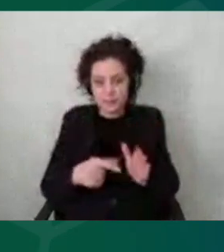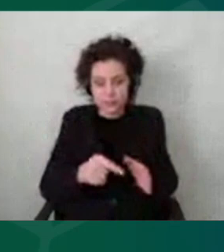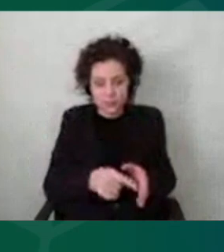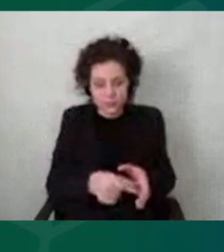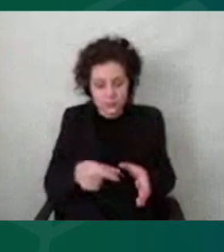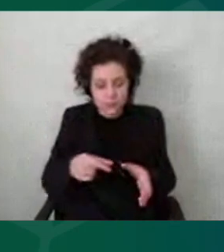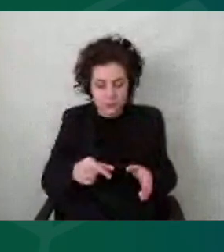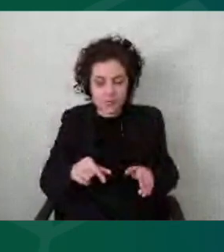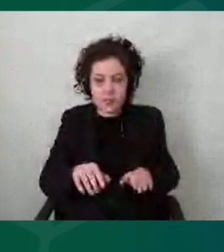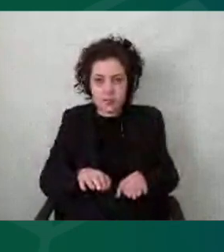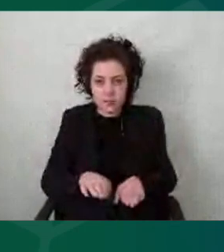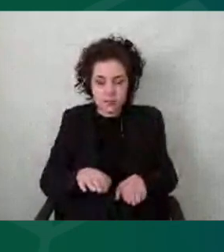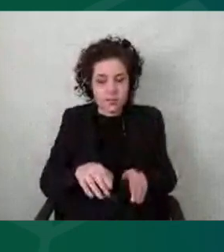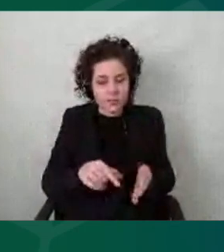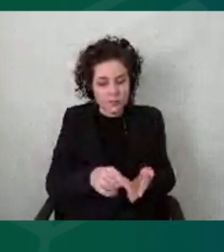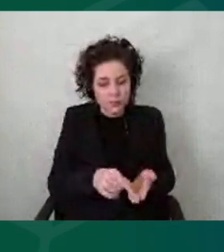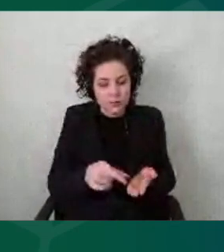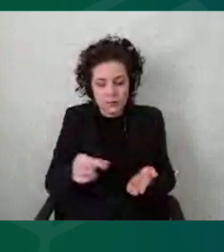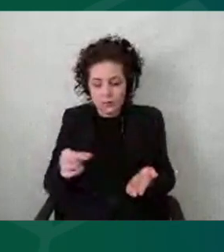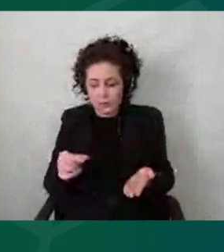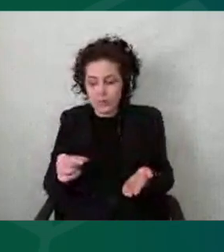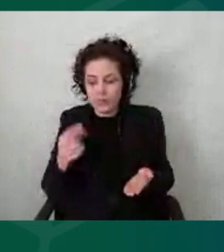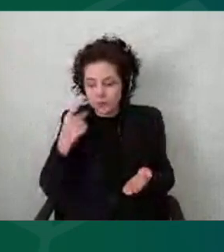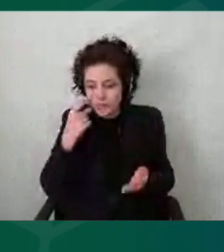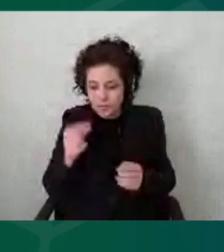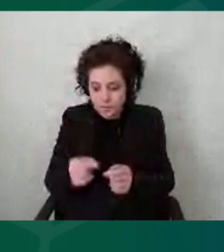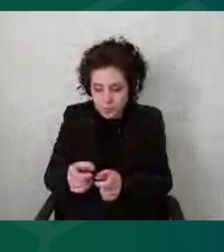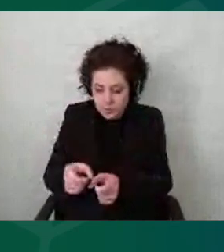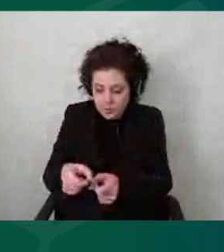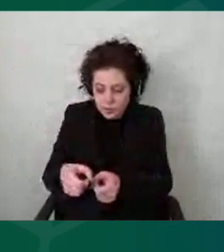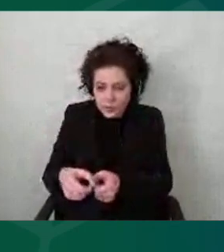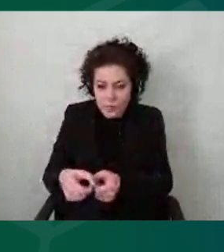vocês vejam é uma célula aqui,